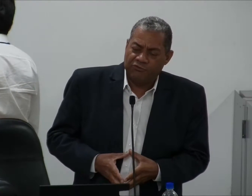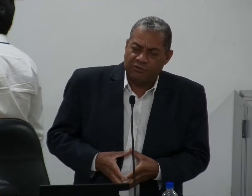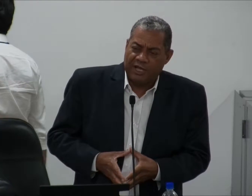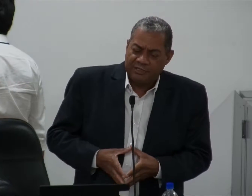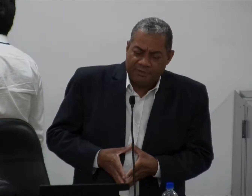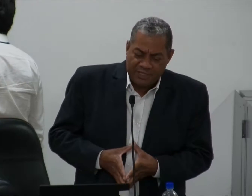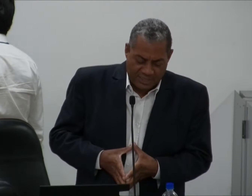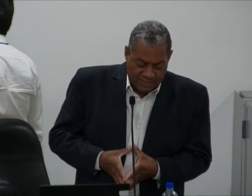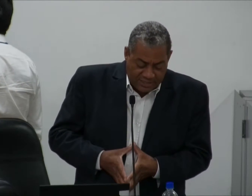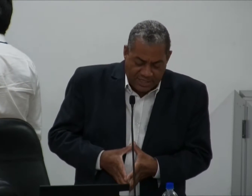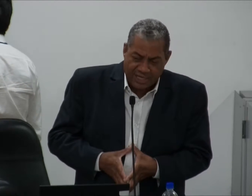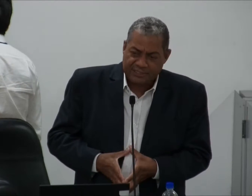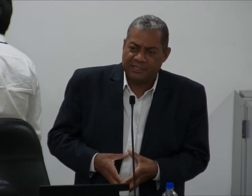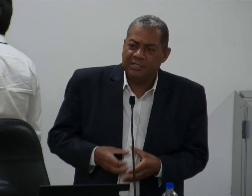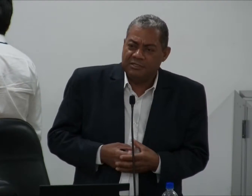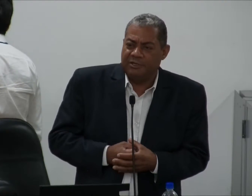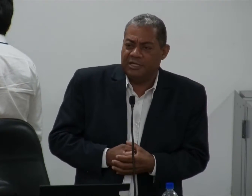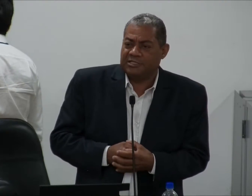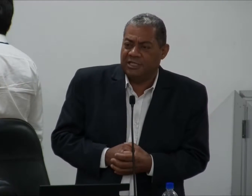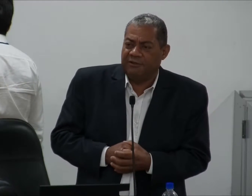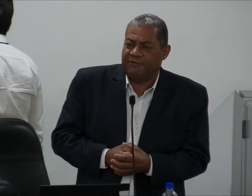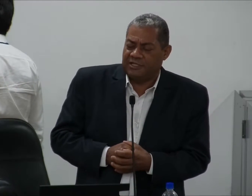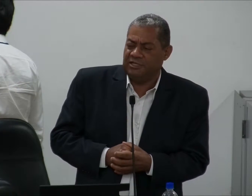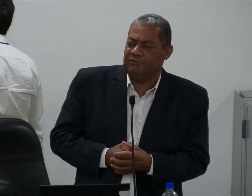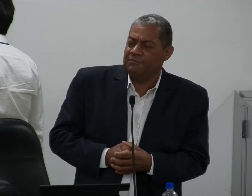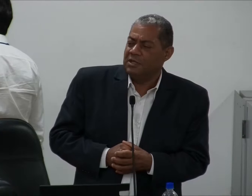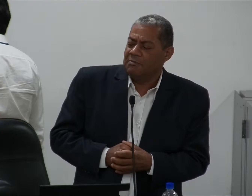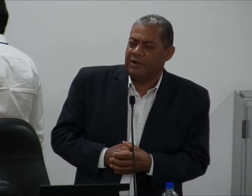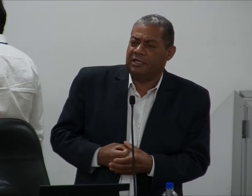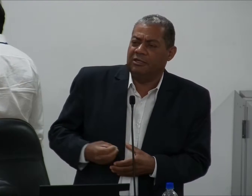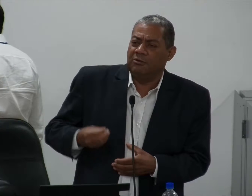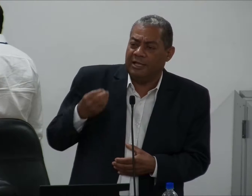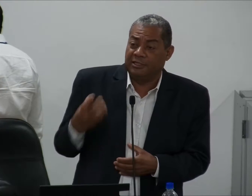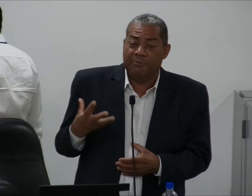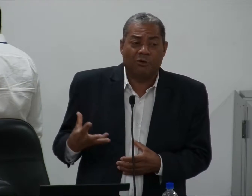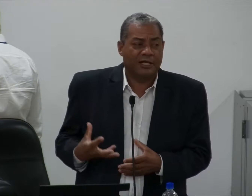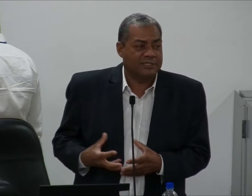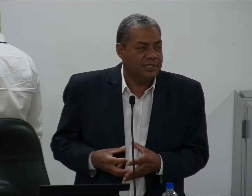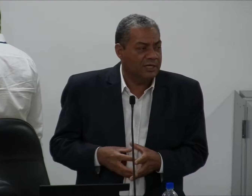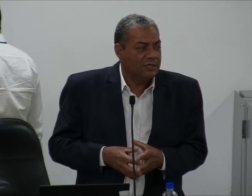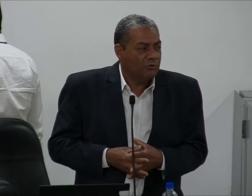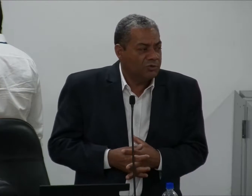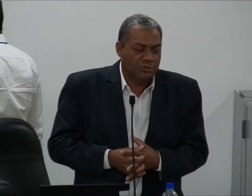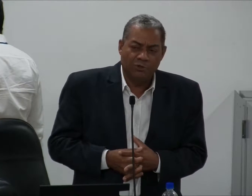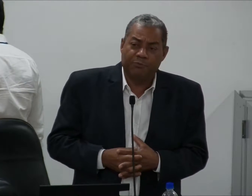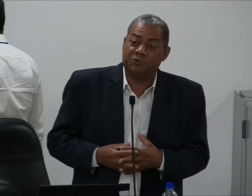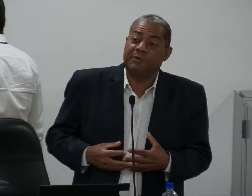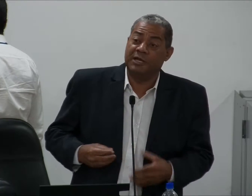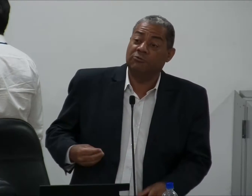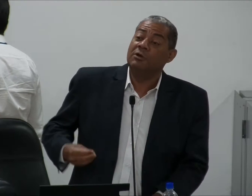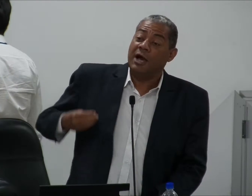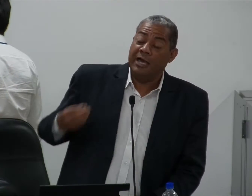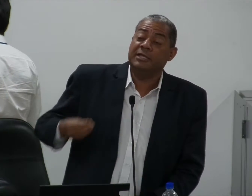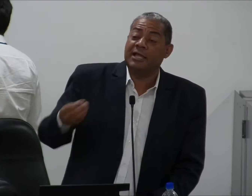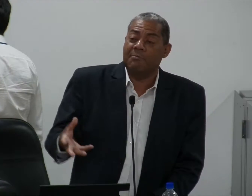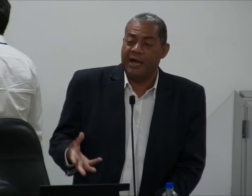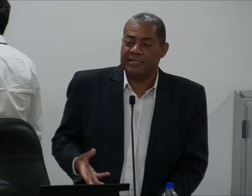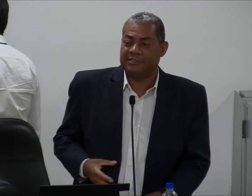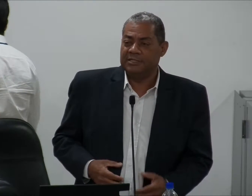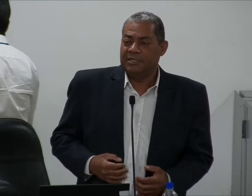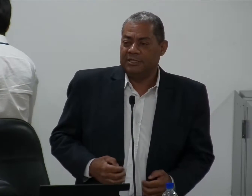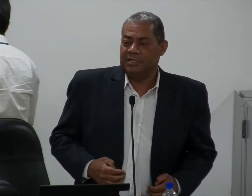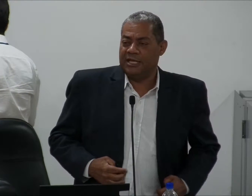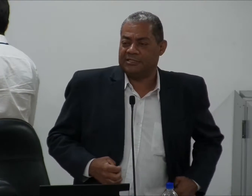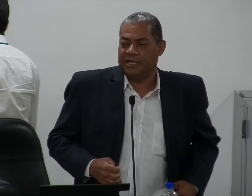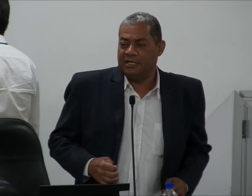vou ajudar de maneira intensa, de maneira significativa, para que a democracia continue prosperando ainda